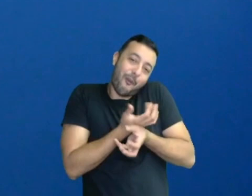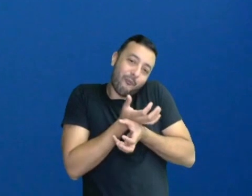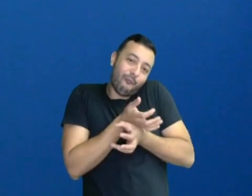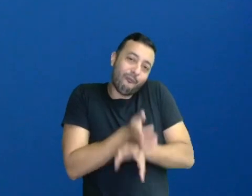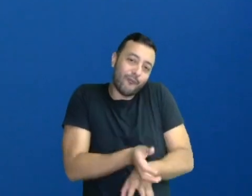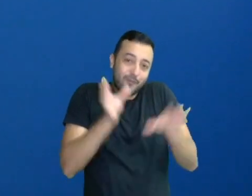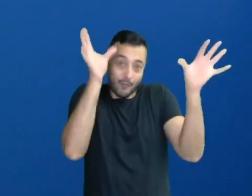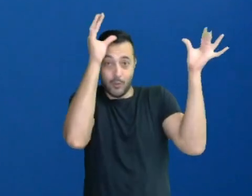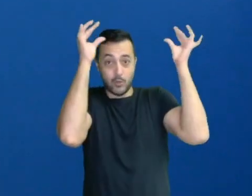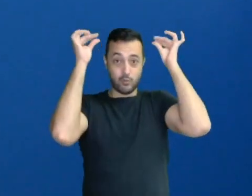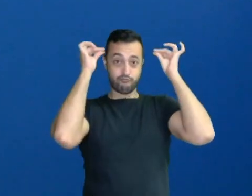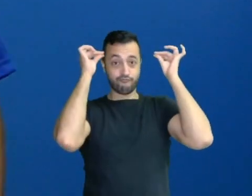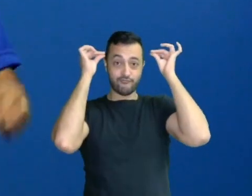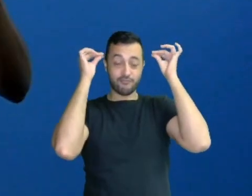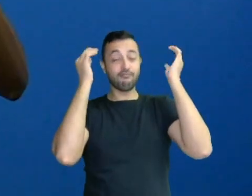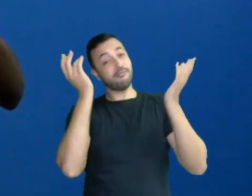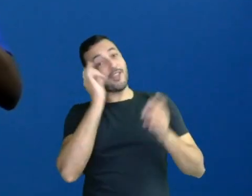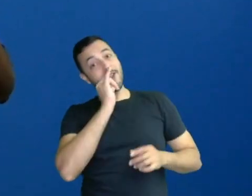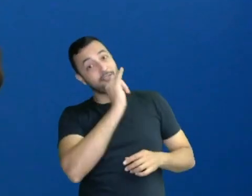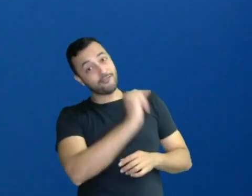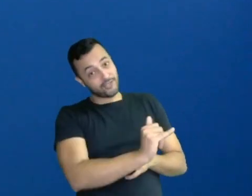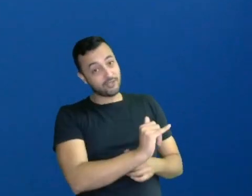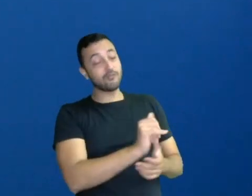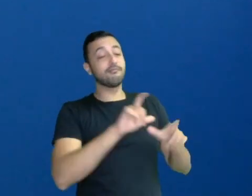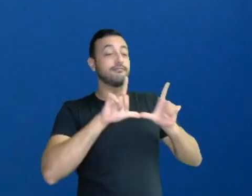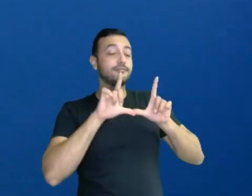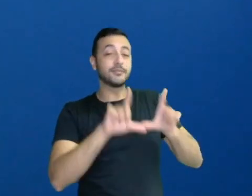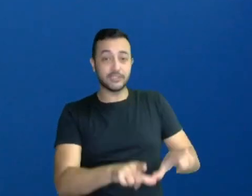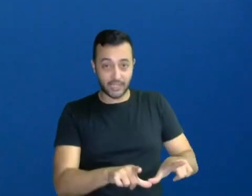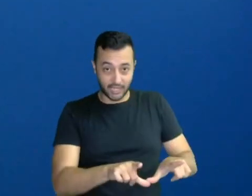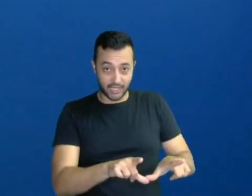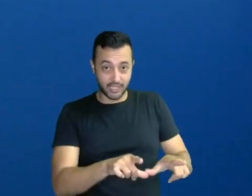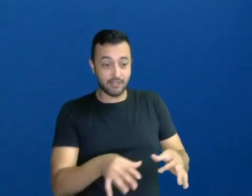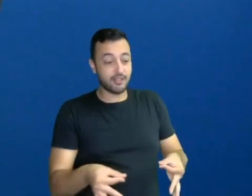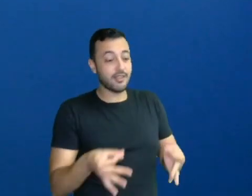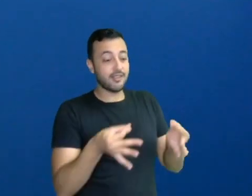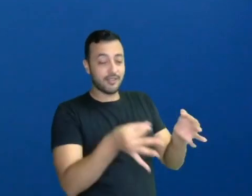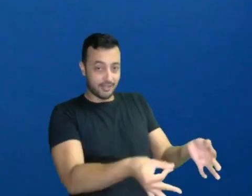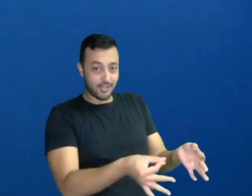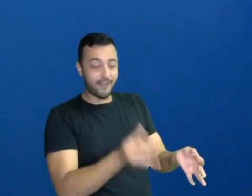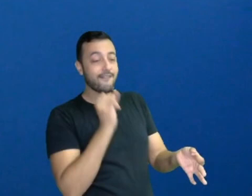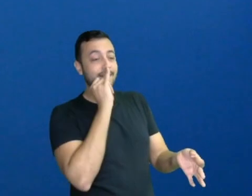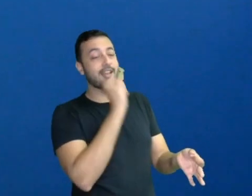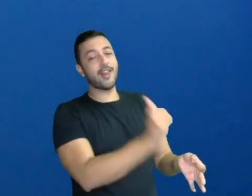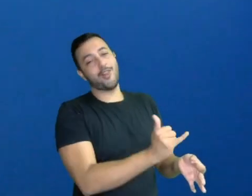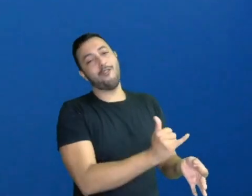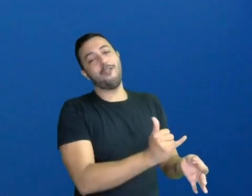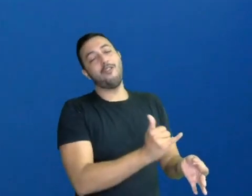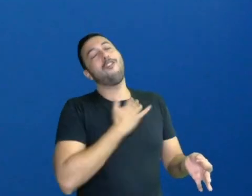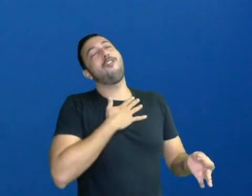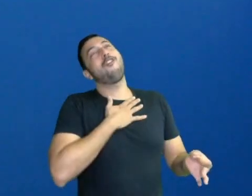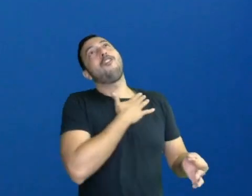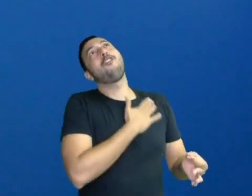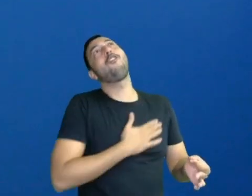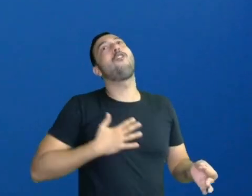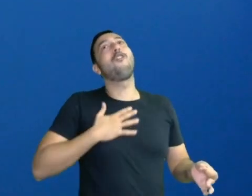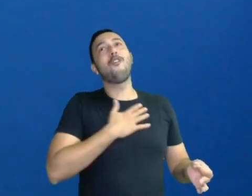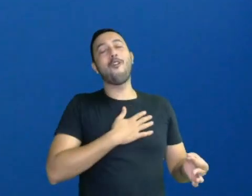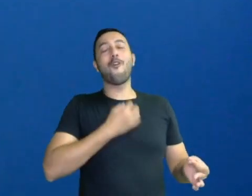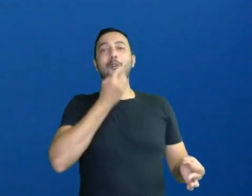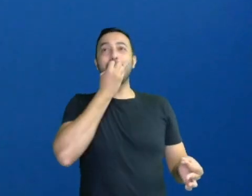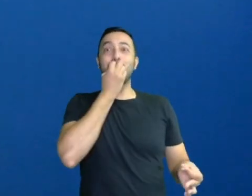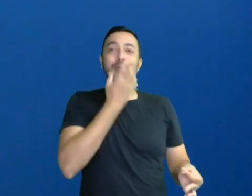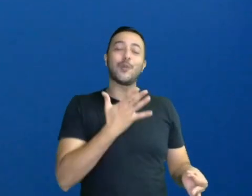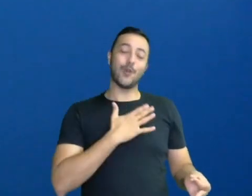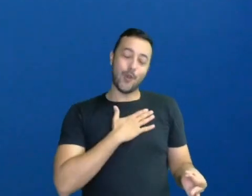esqueleto deixou para vovó carocha um bilhete dizendo um ele gostou